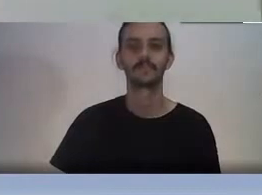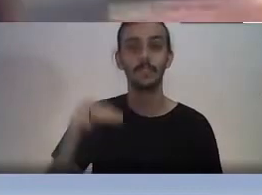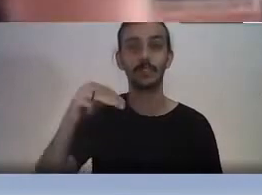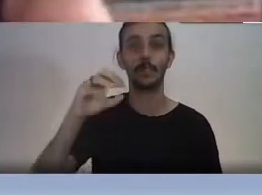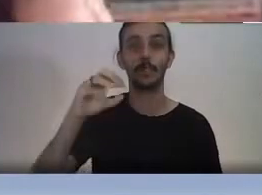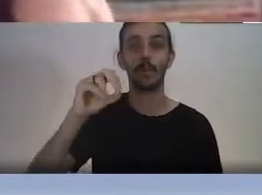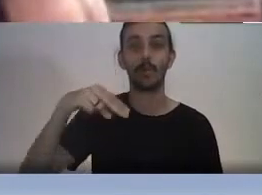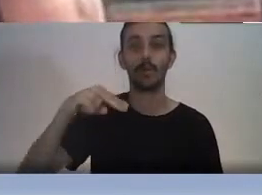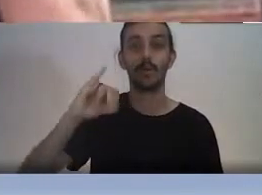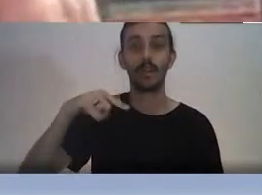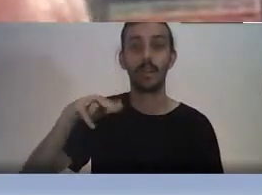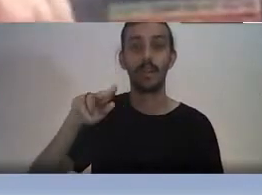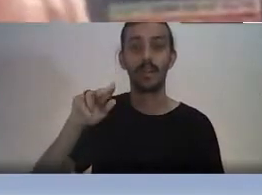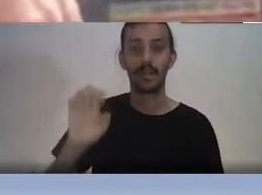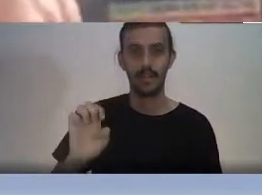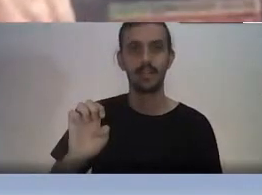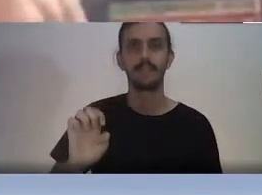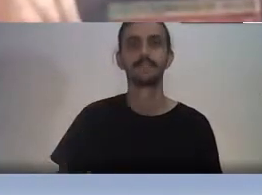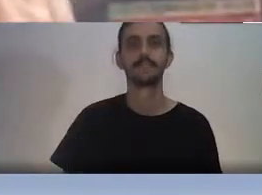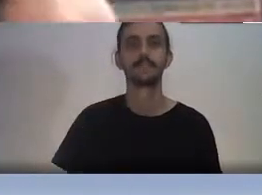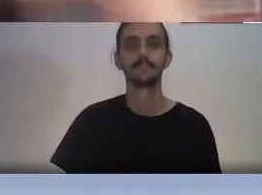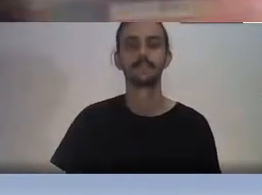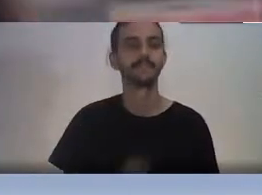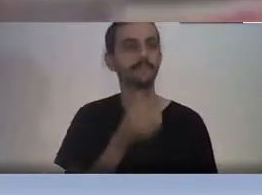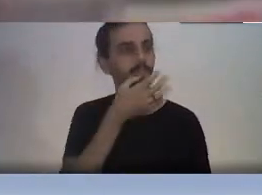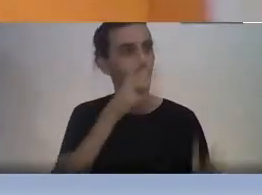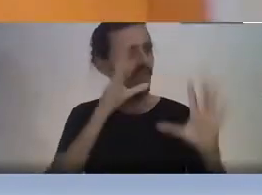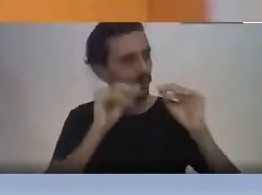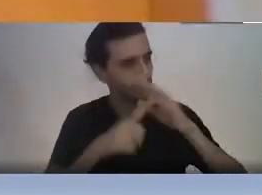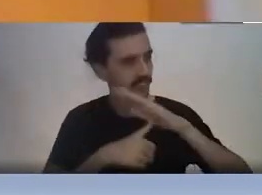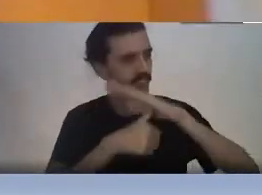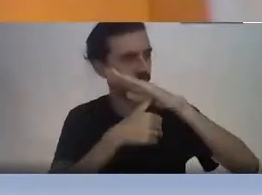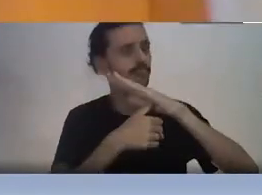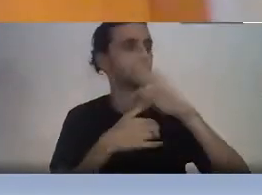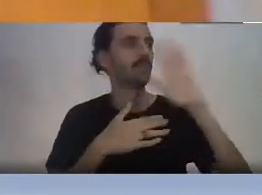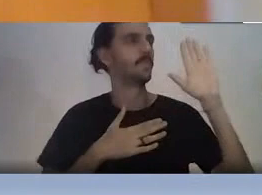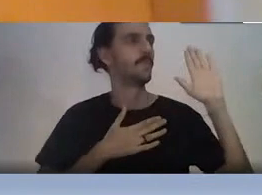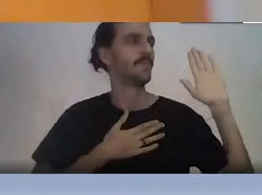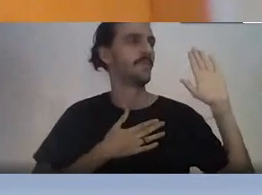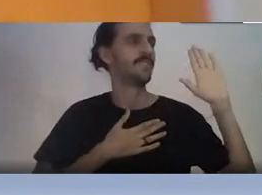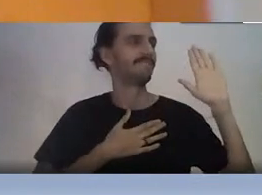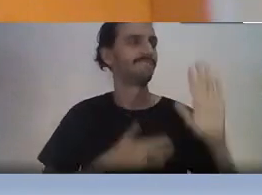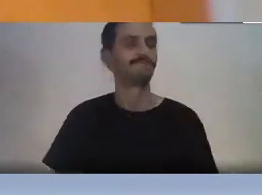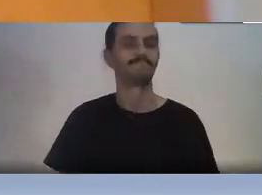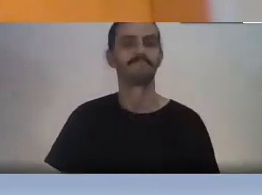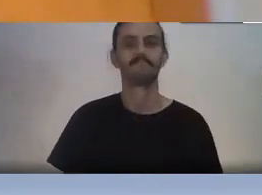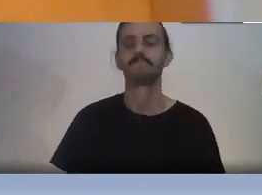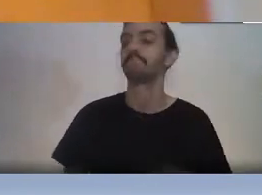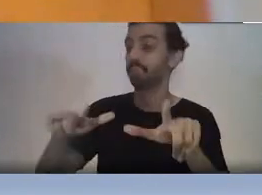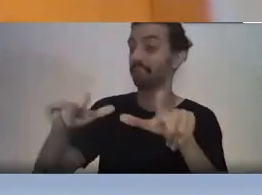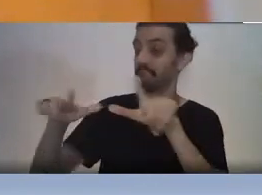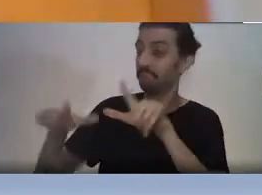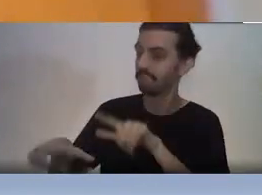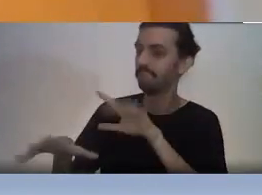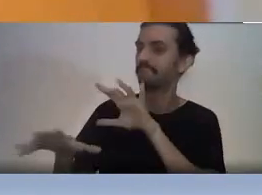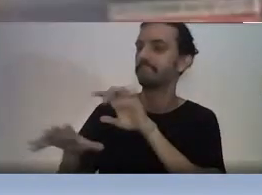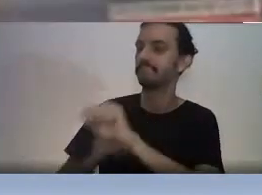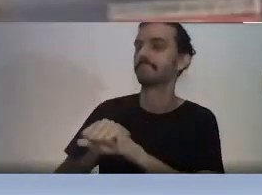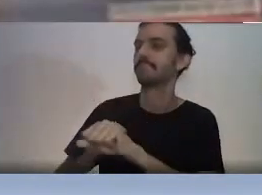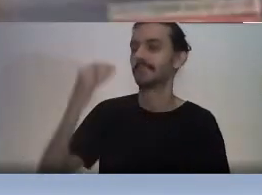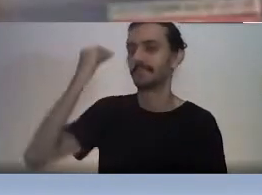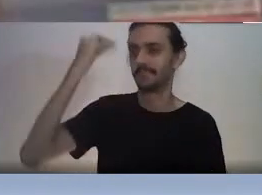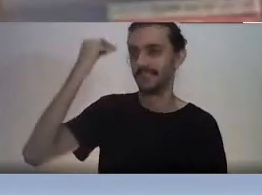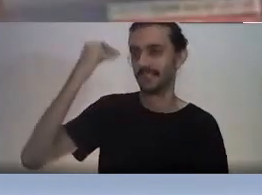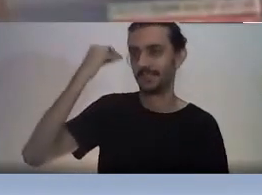Monique Siebra Kruger. Boa noite, reitora. Assim eu prometo. Eu lhe concedo o grau de